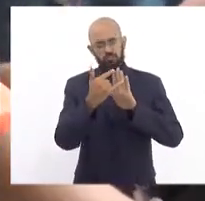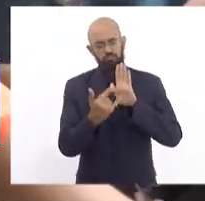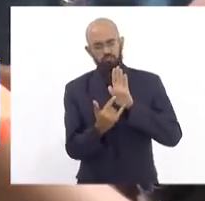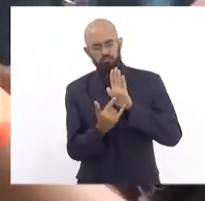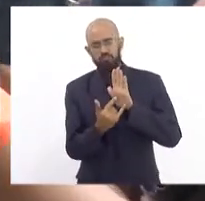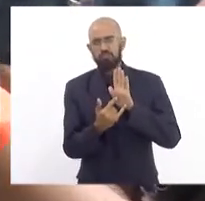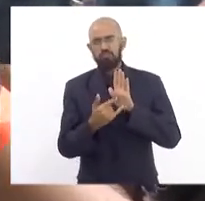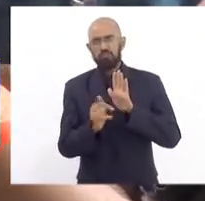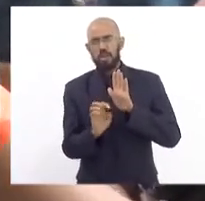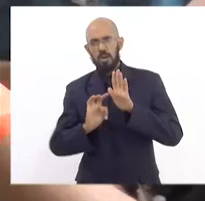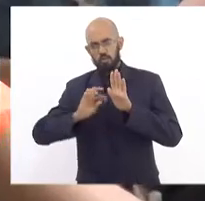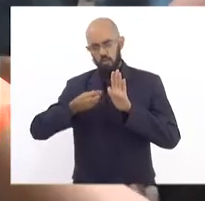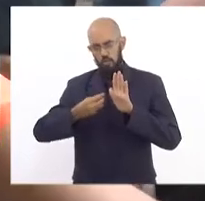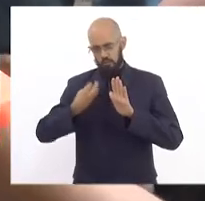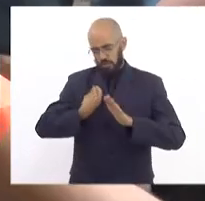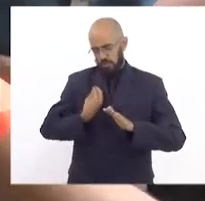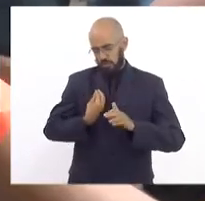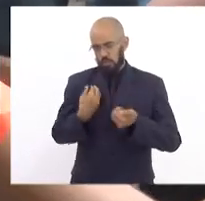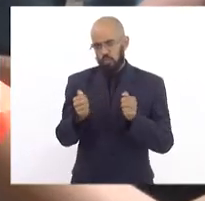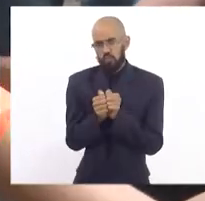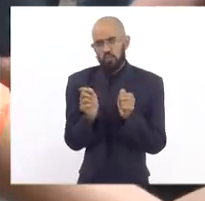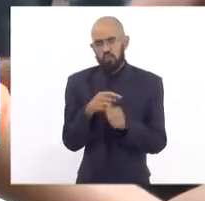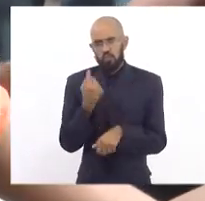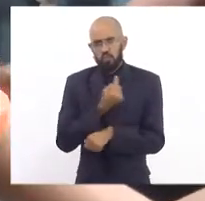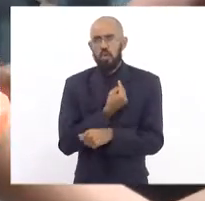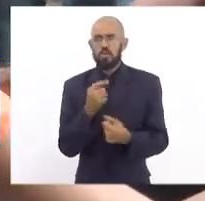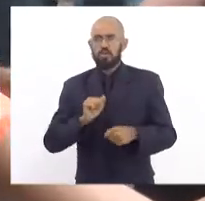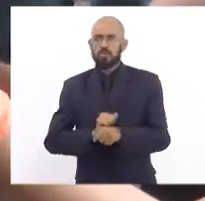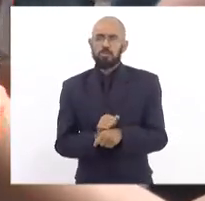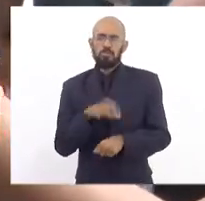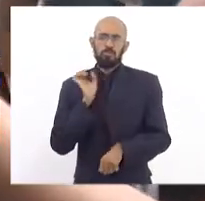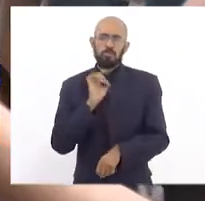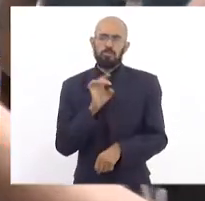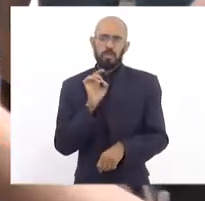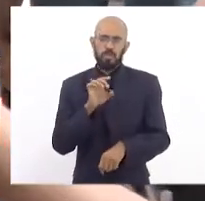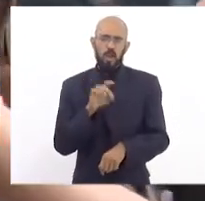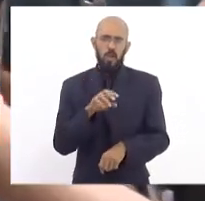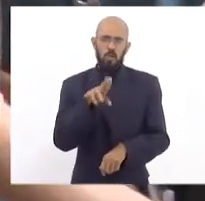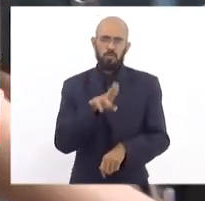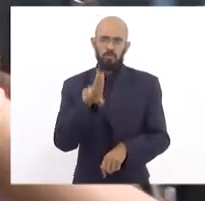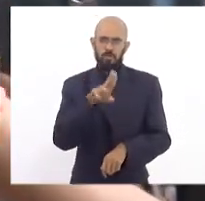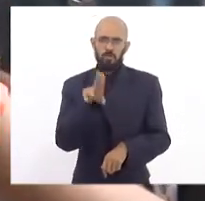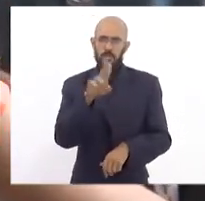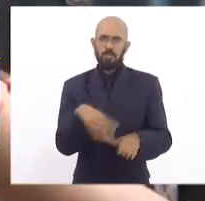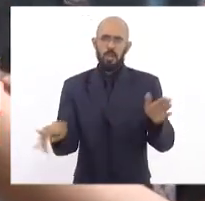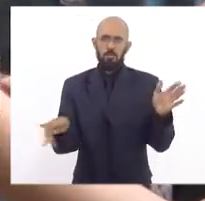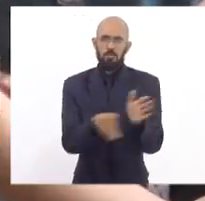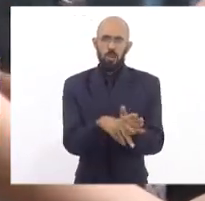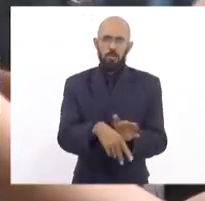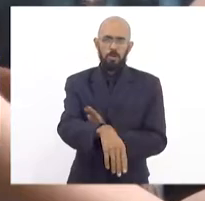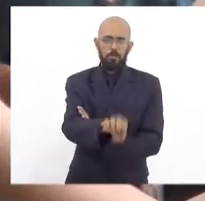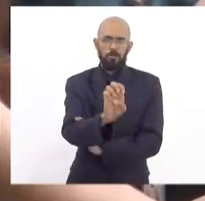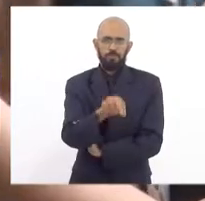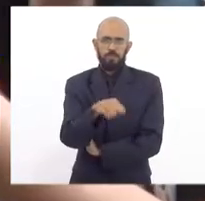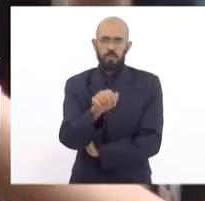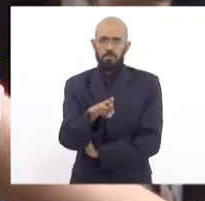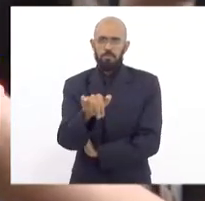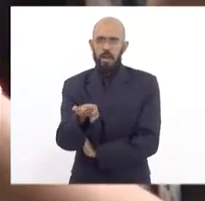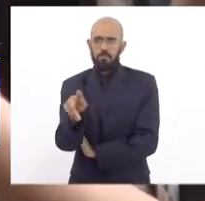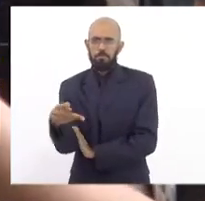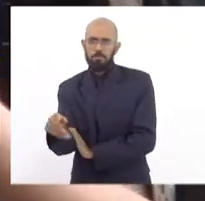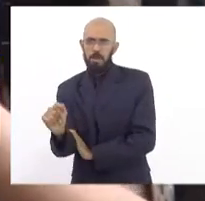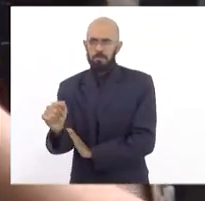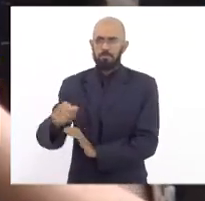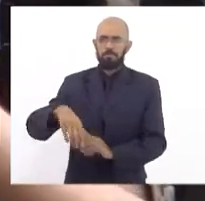que estiveram conosco nesse debate, especial as universidades e a própria Embrapa, para que a gente